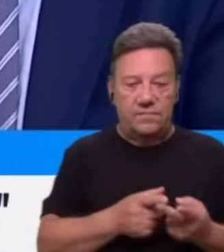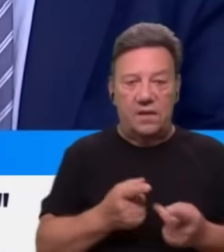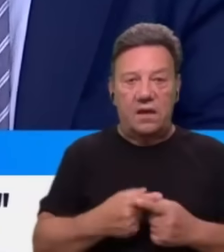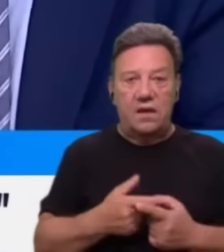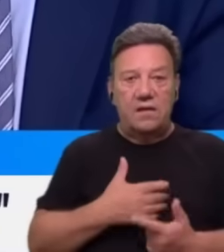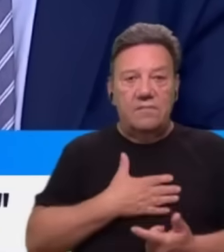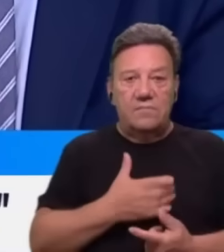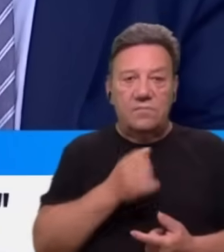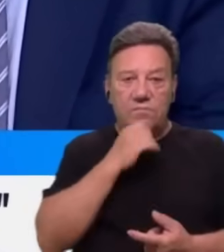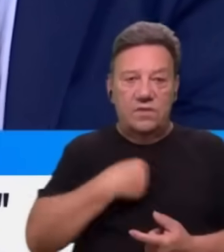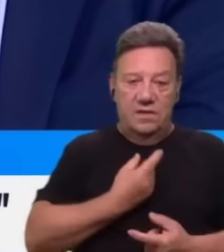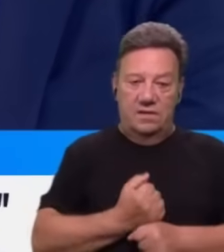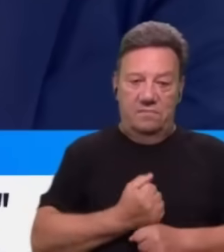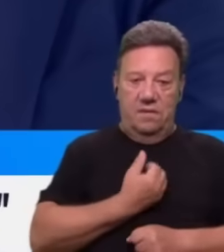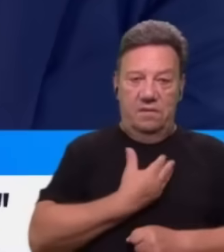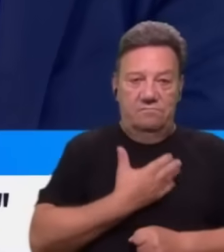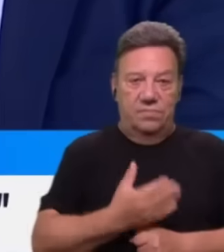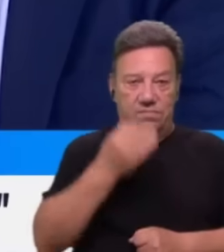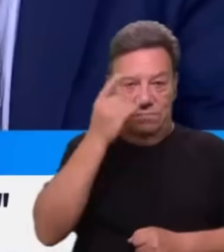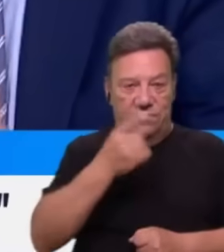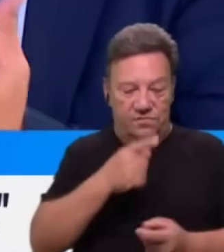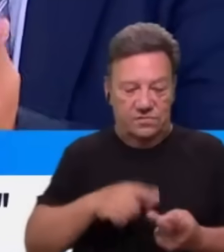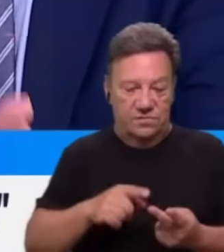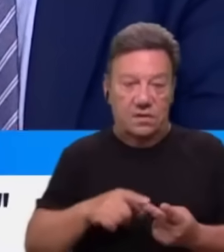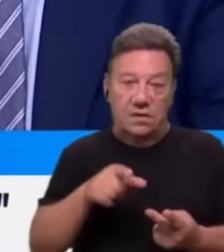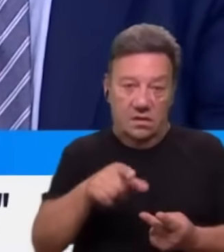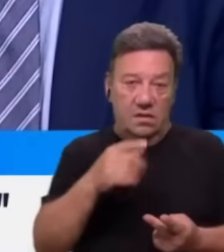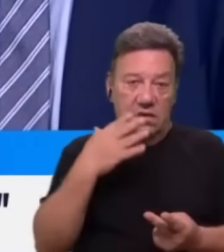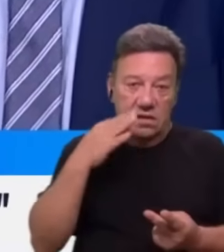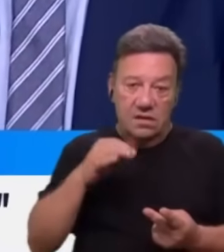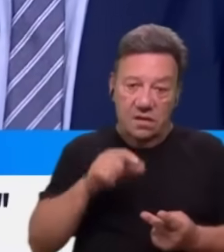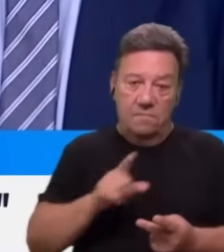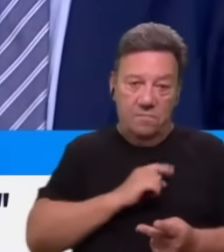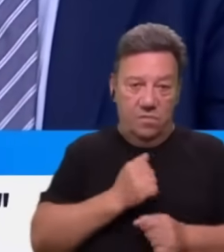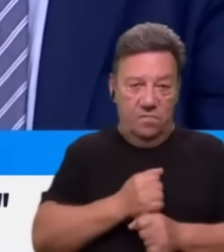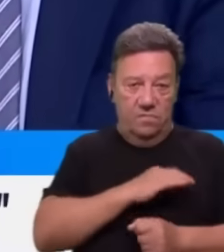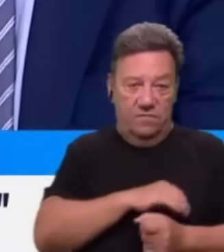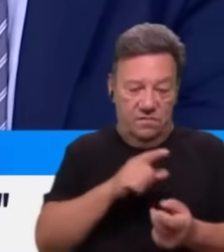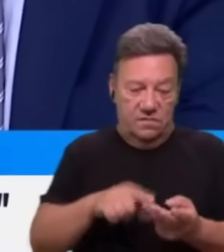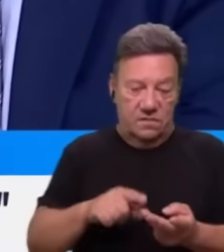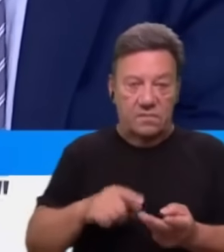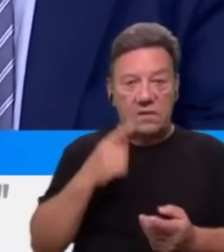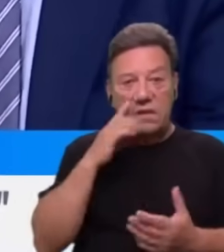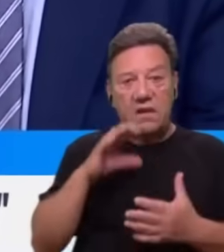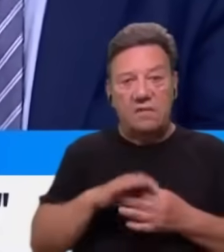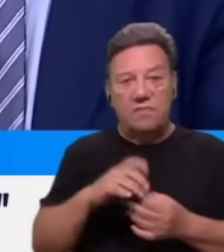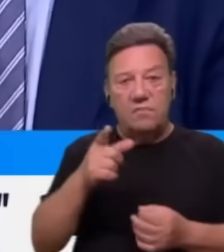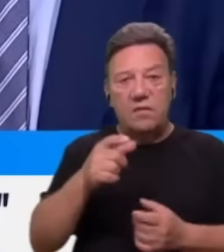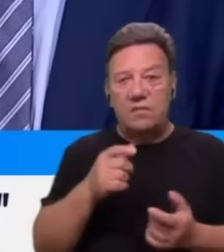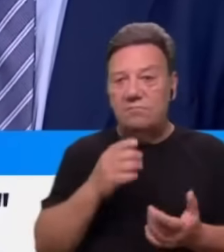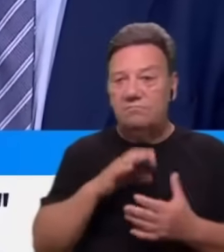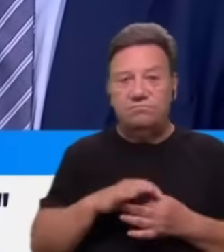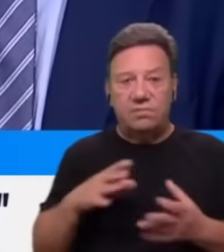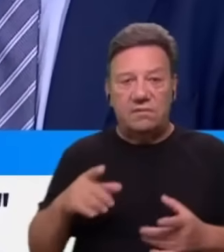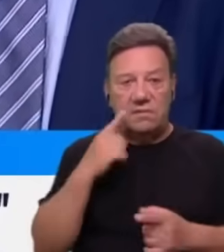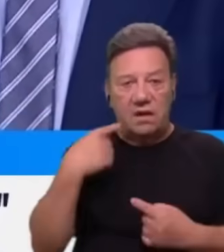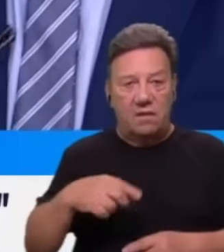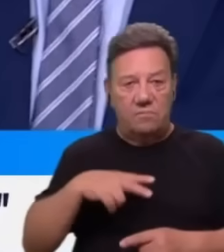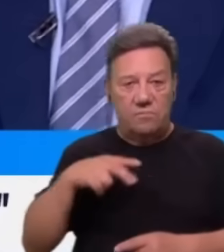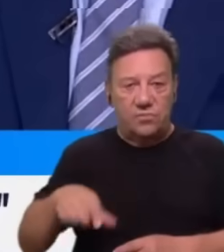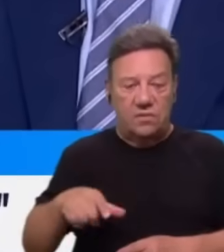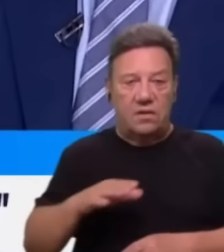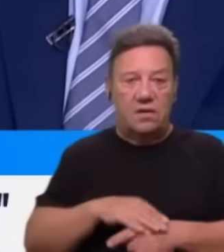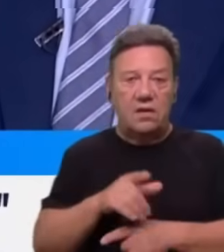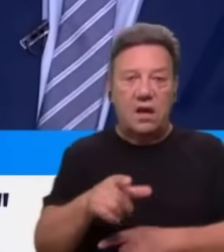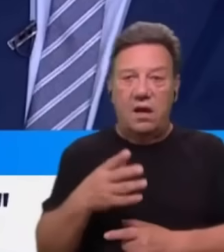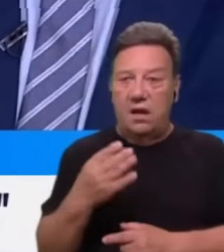motivação para ser professor e aqui é pela natureza da própria profissão tem a ver com uma disfuncionalidade esses tempo em Portugal que